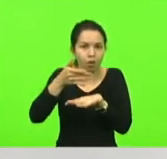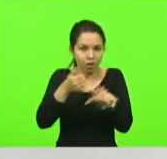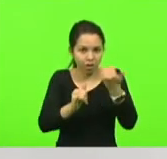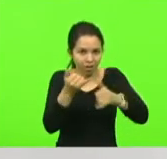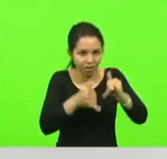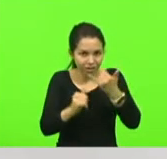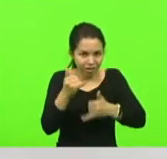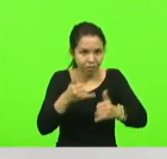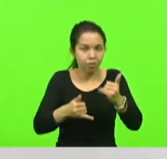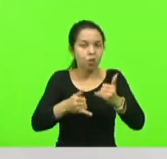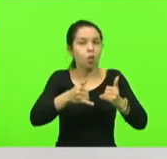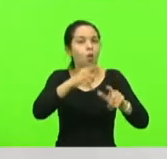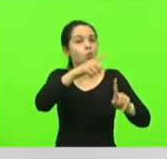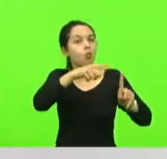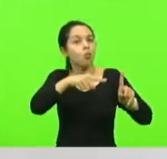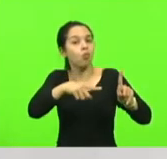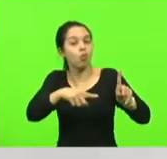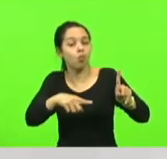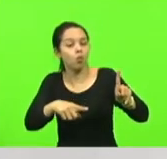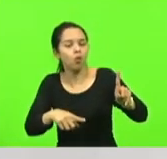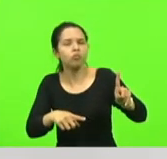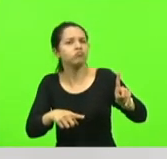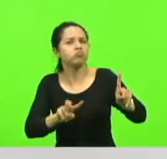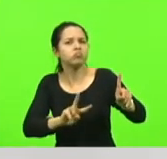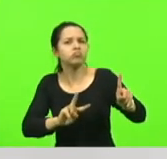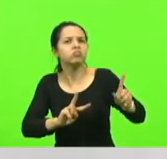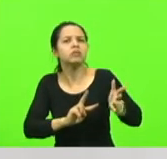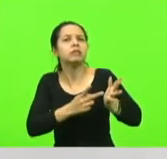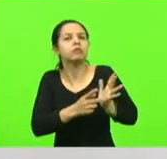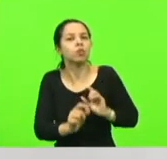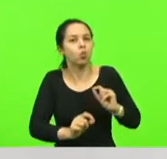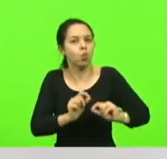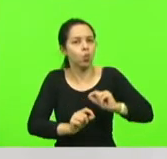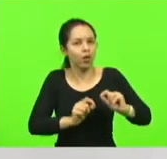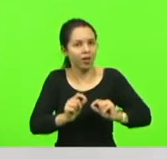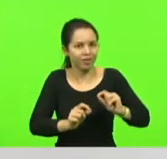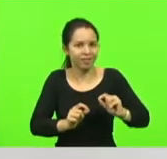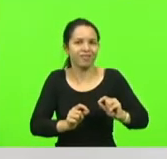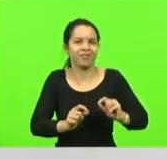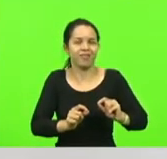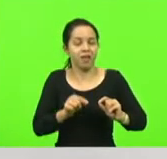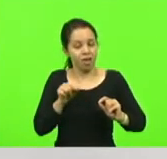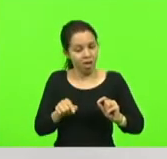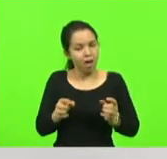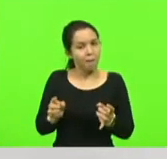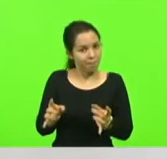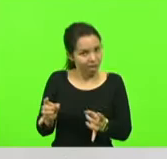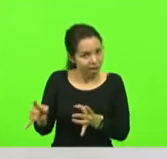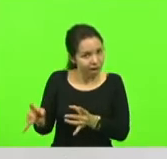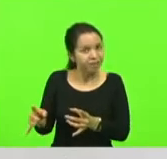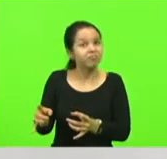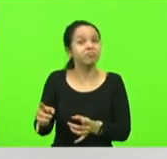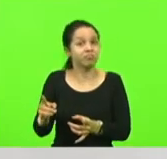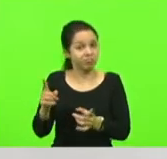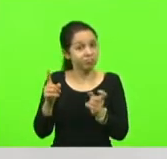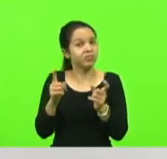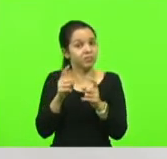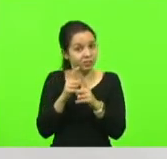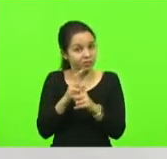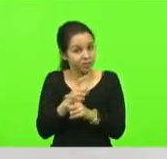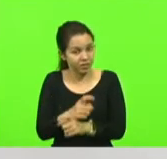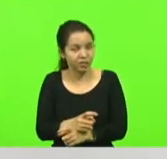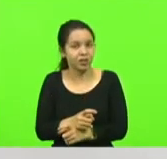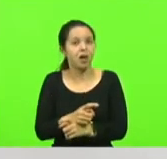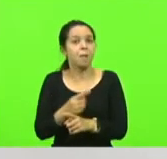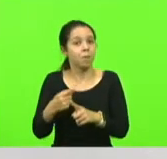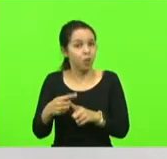drasticamente, o que nos leva a crer que o mercado que já era complicado, devido às